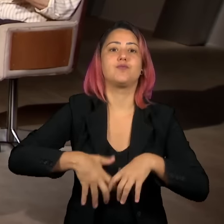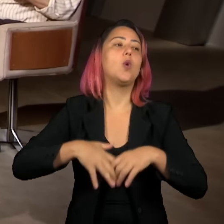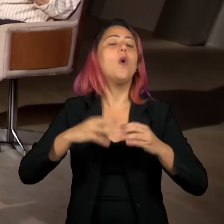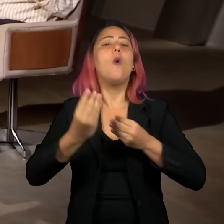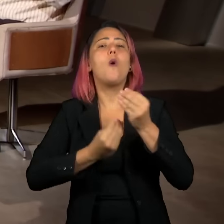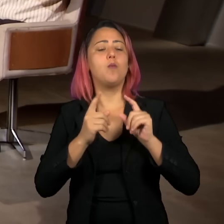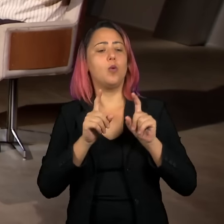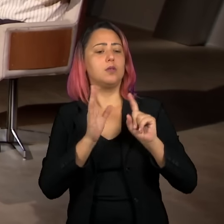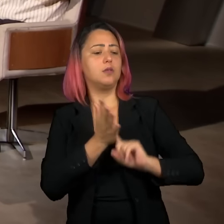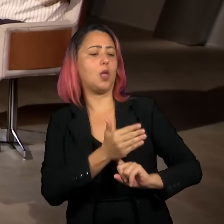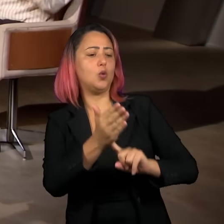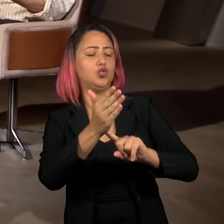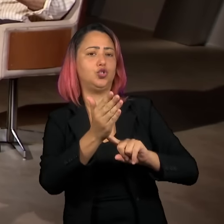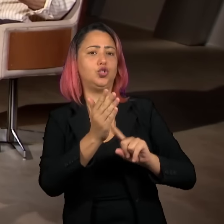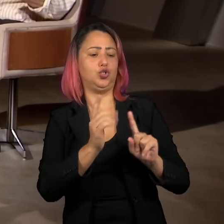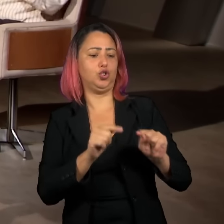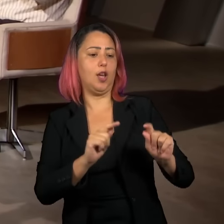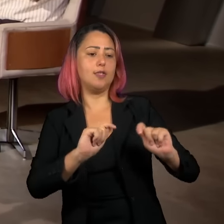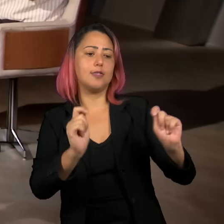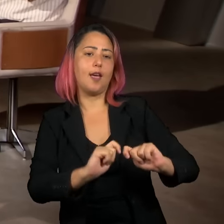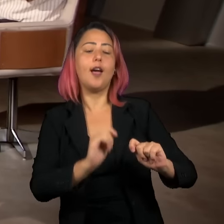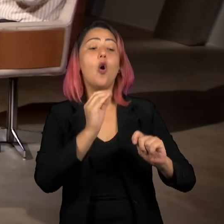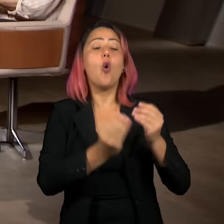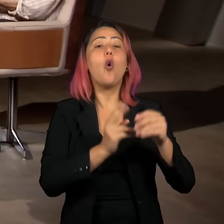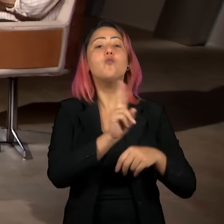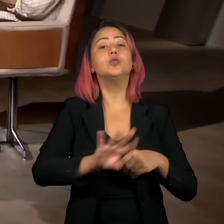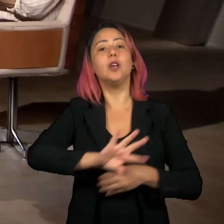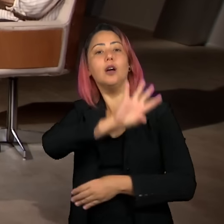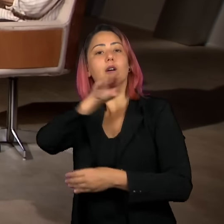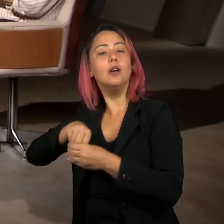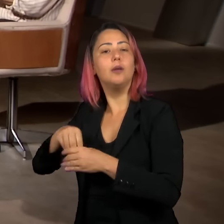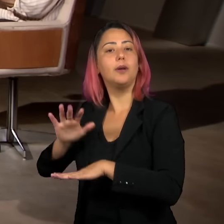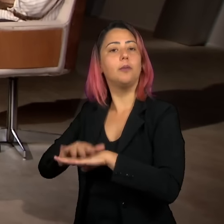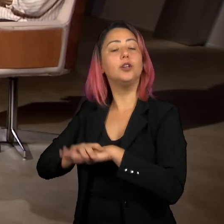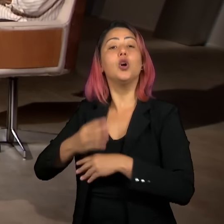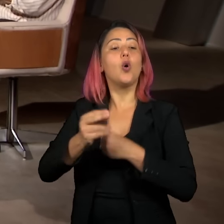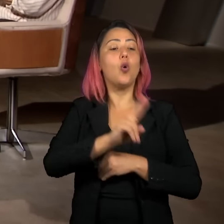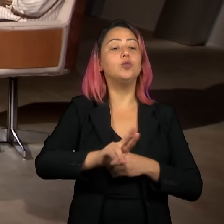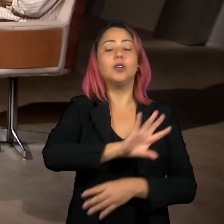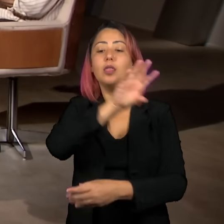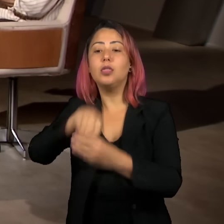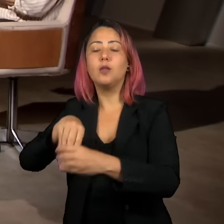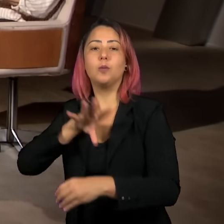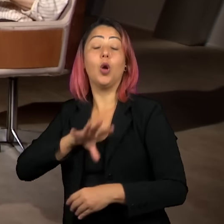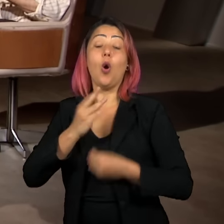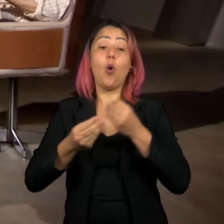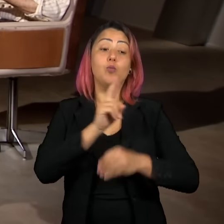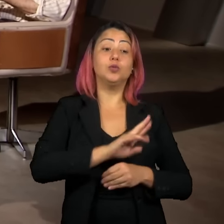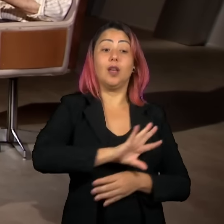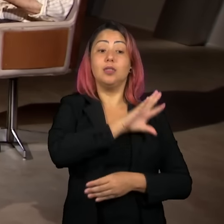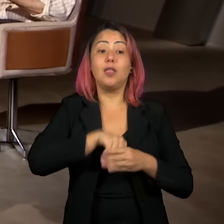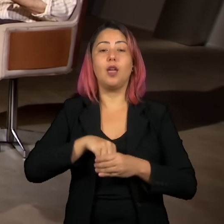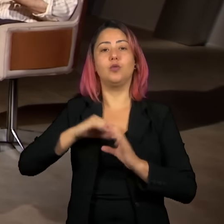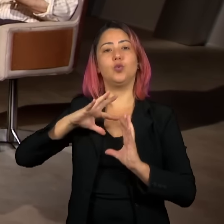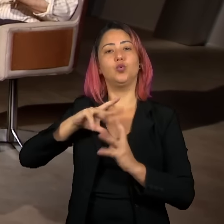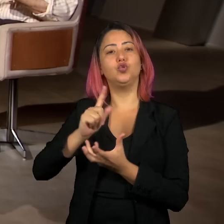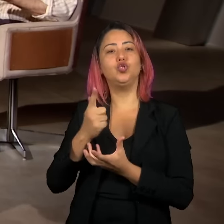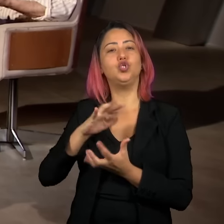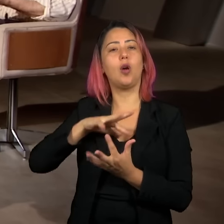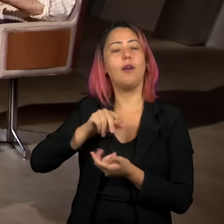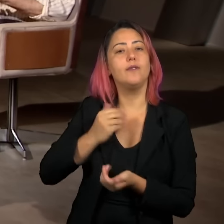útil né para mim fazer matemática para mim fazer português para mim fazer geografia para mim fazer e assim por diante